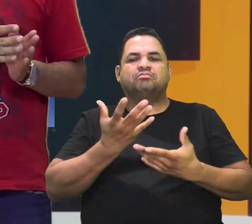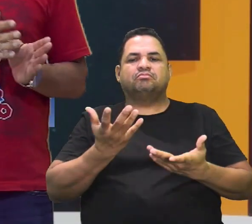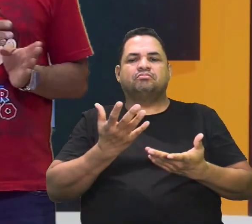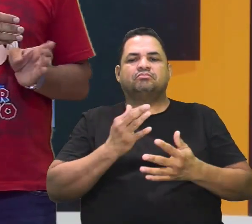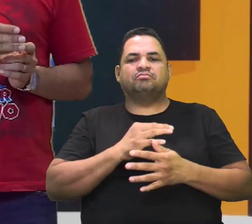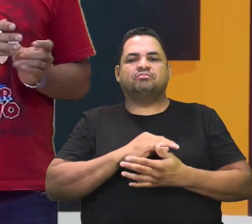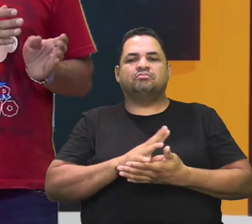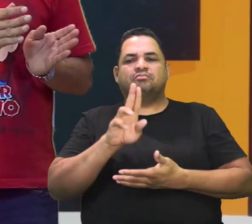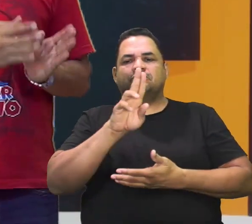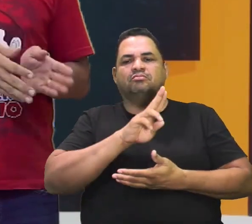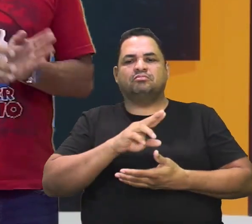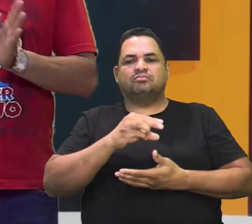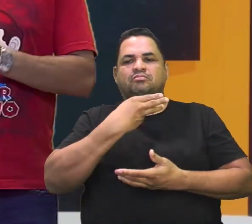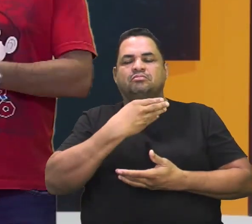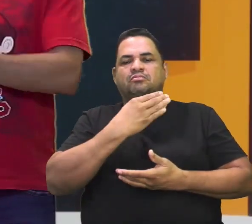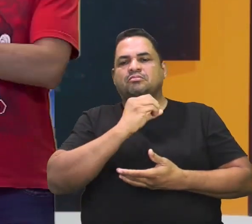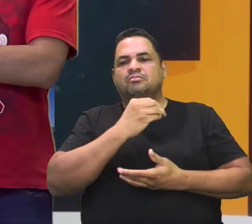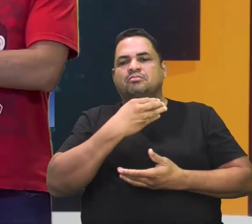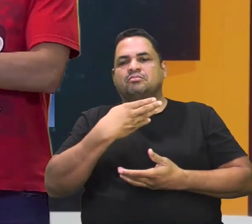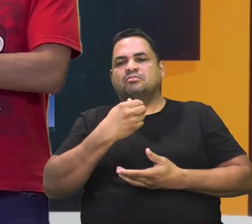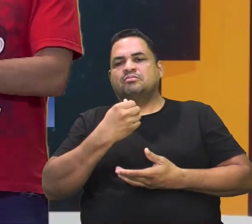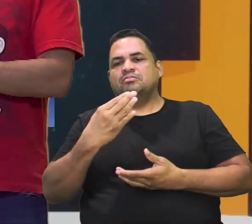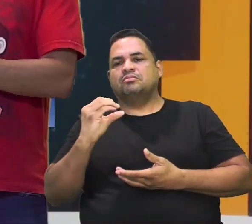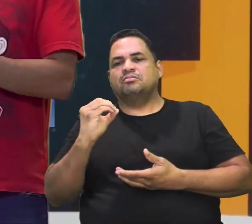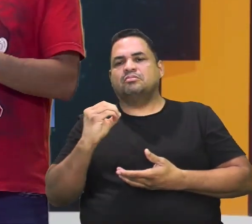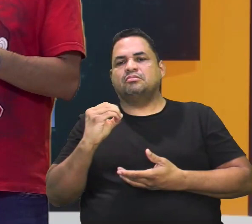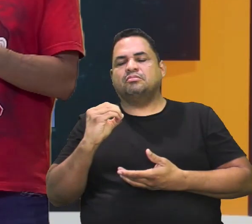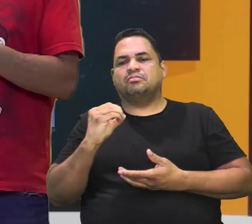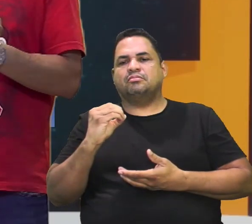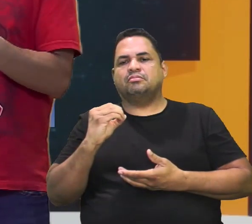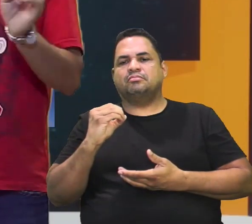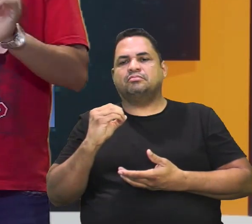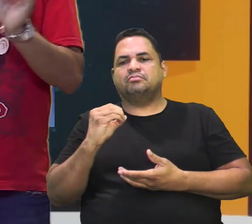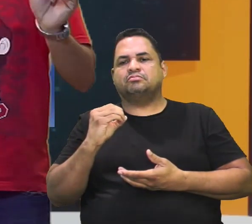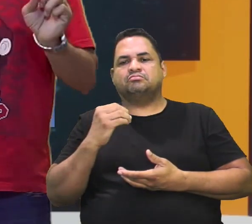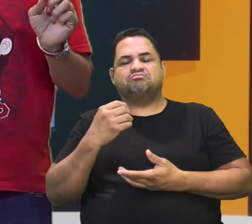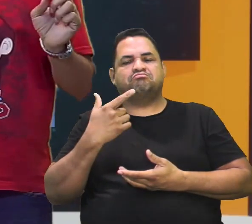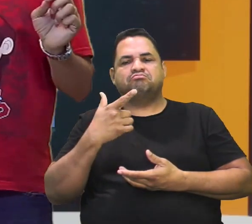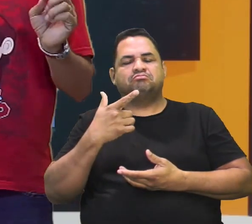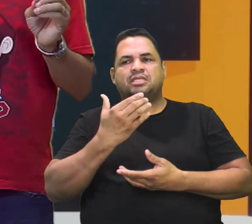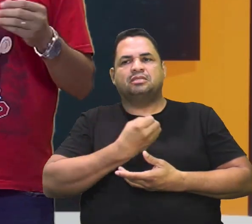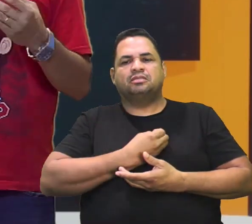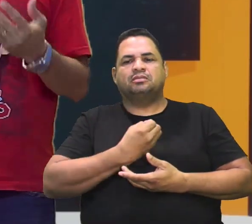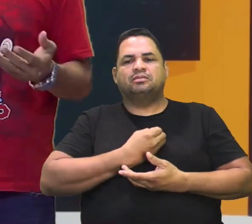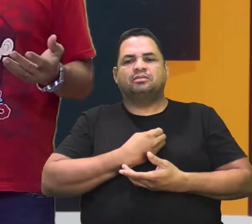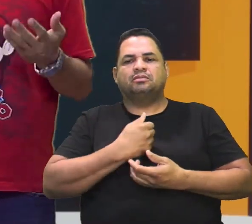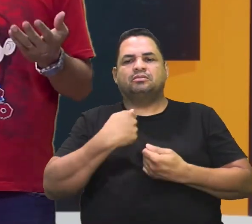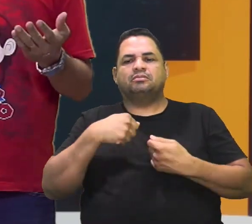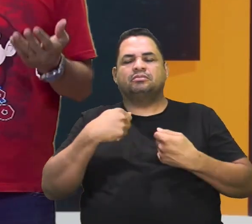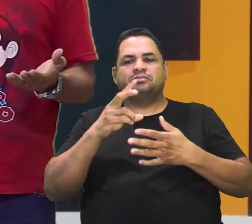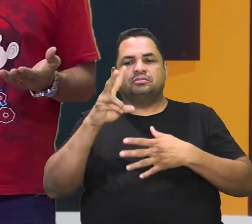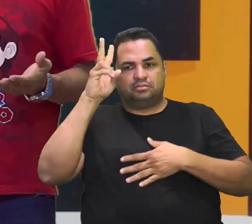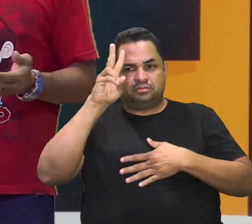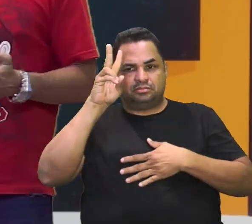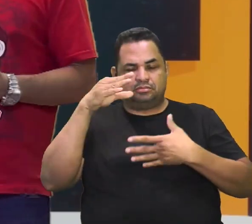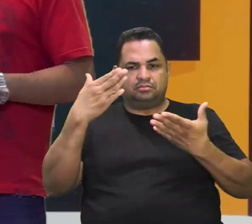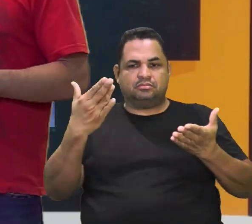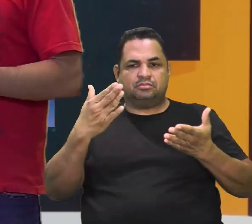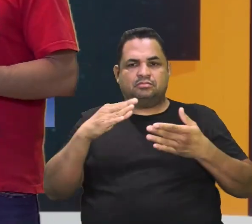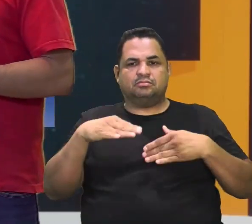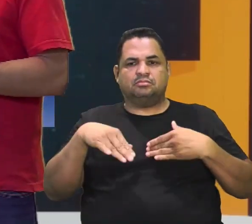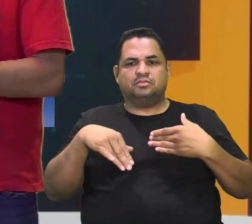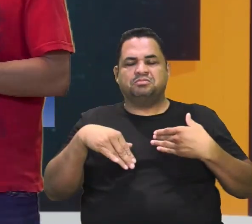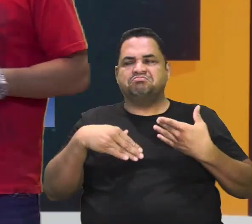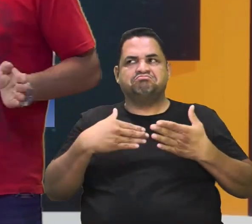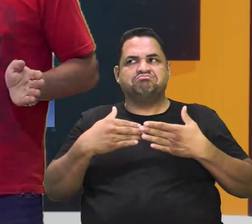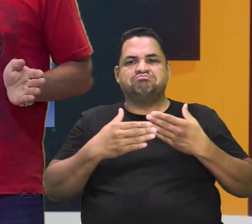lá, use 30, 45, 60. E às vezes não dá os valores. Você tem que lembrar. Esses tem que lembrar. Agora, qualquer